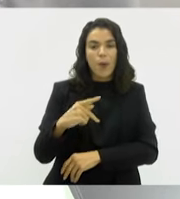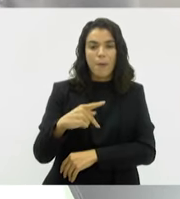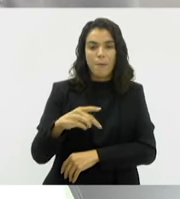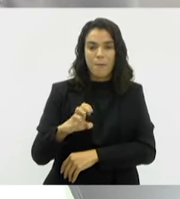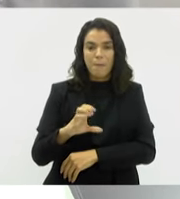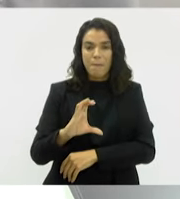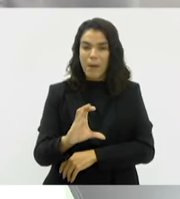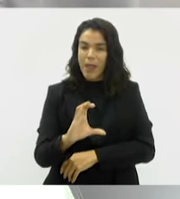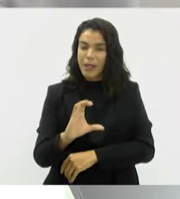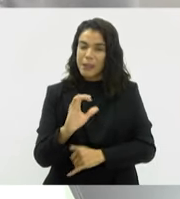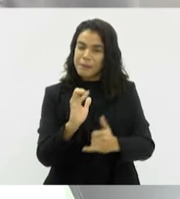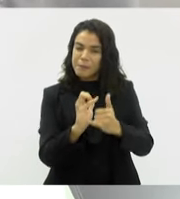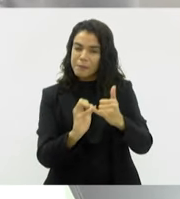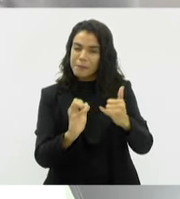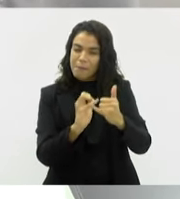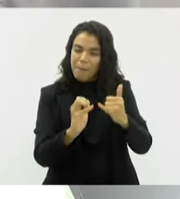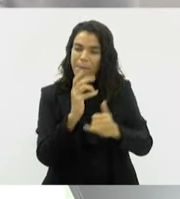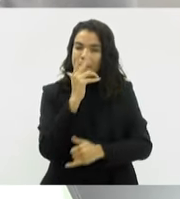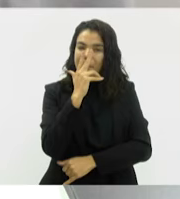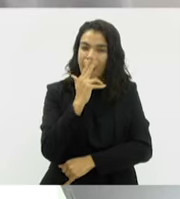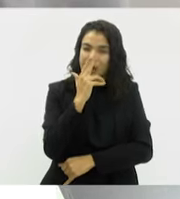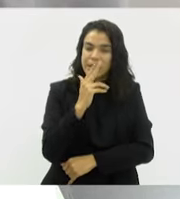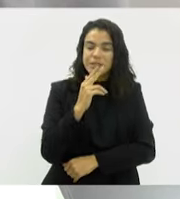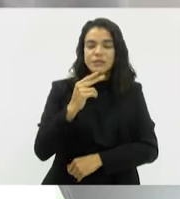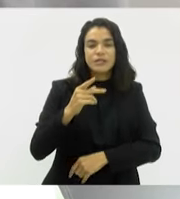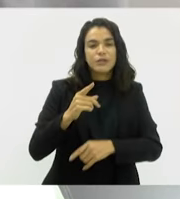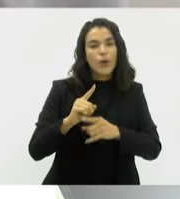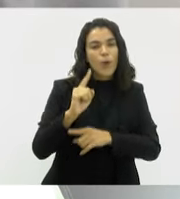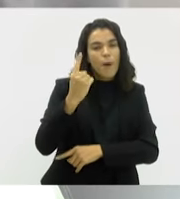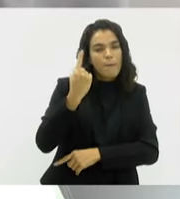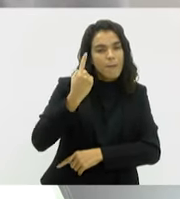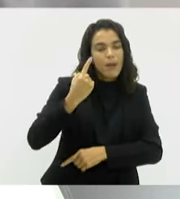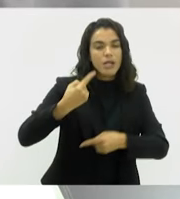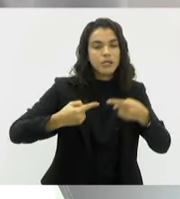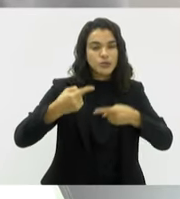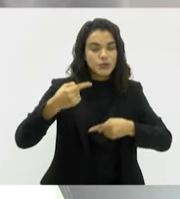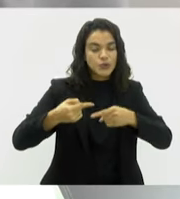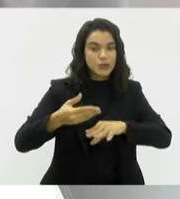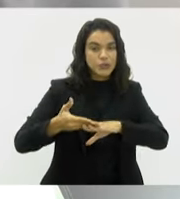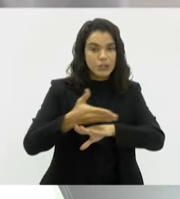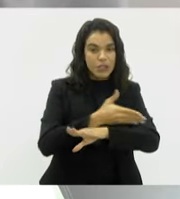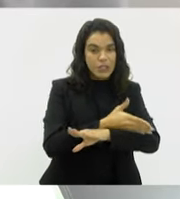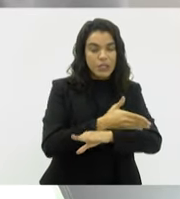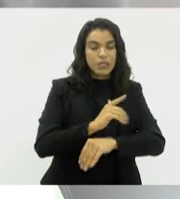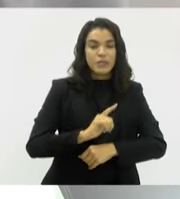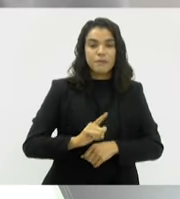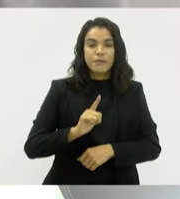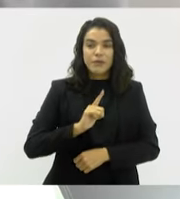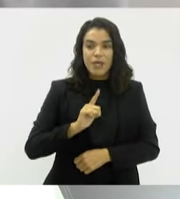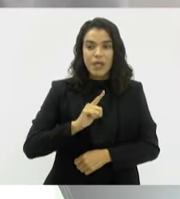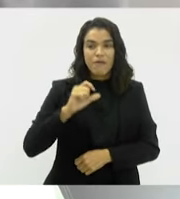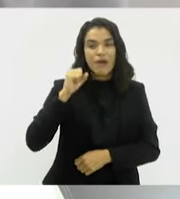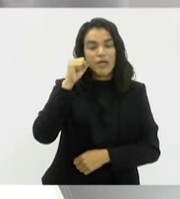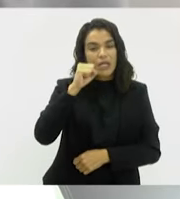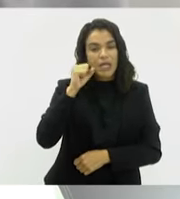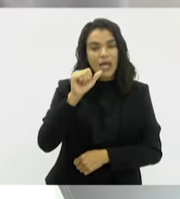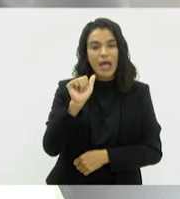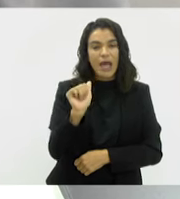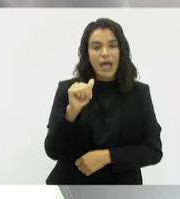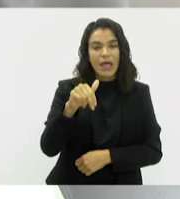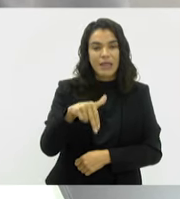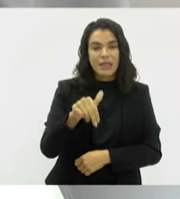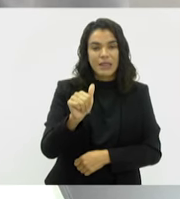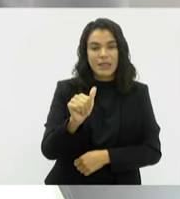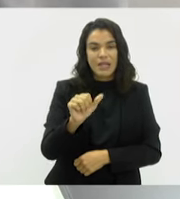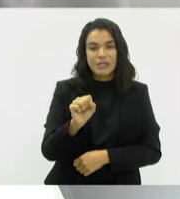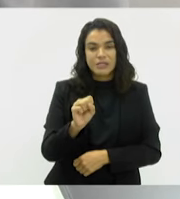muito parecida com o que já tinha sido discutida antes. Teve a relatoria no Senado do então senador Anastasia, que era para